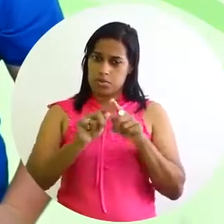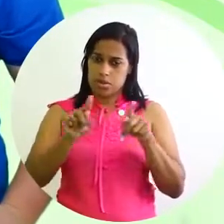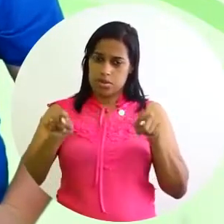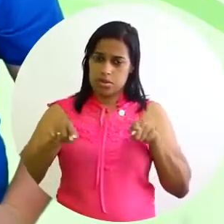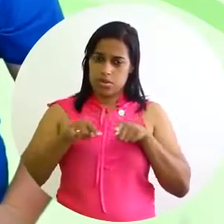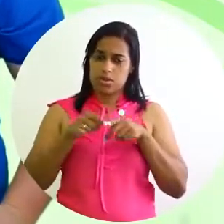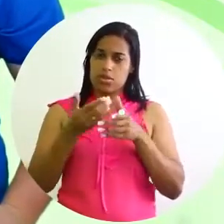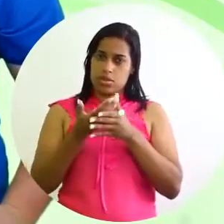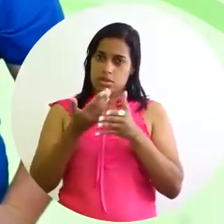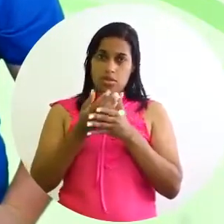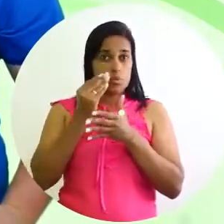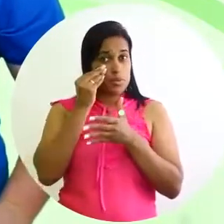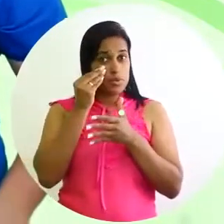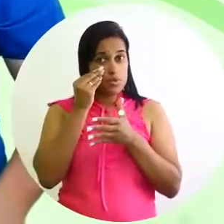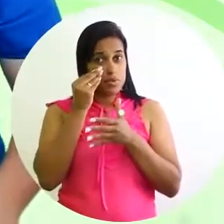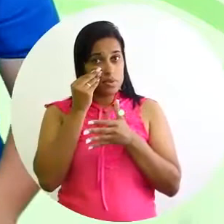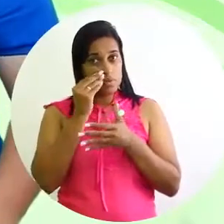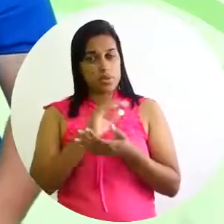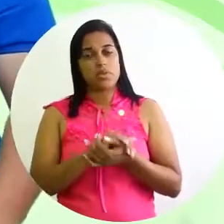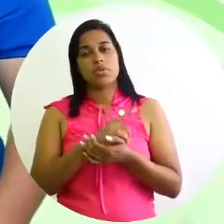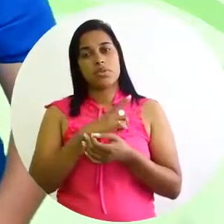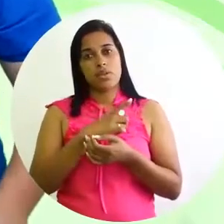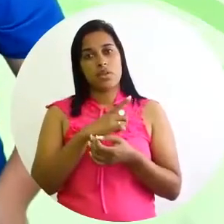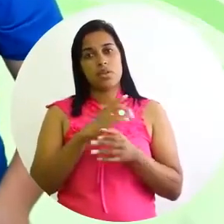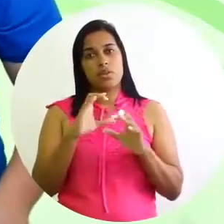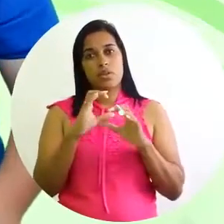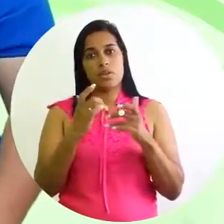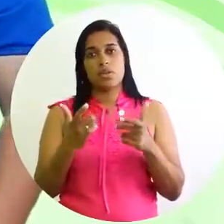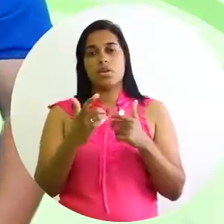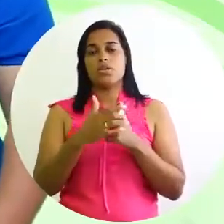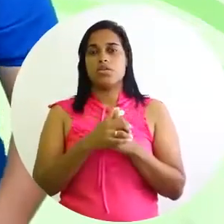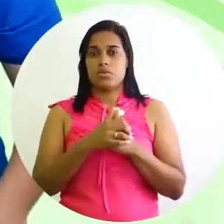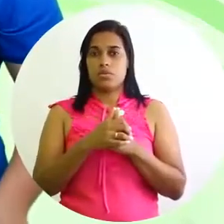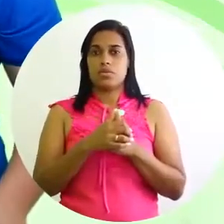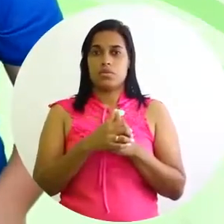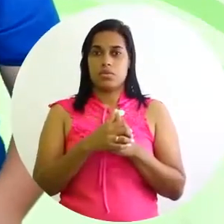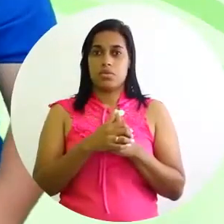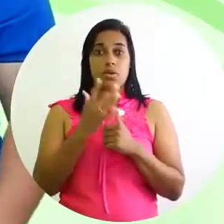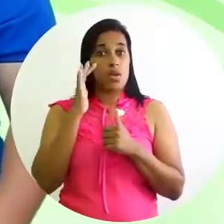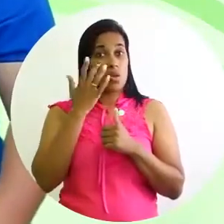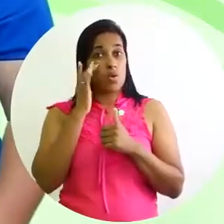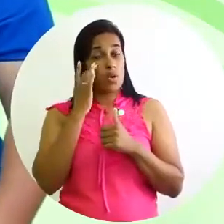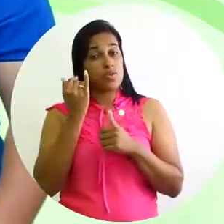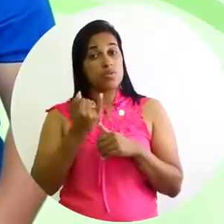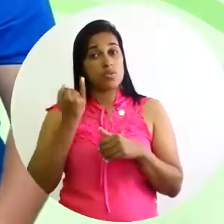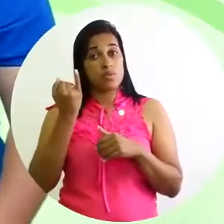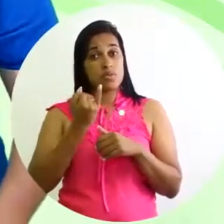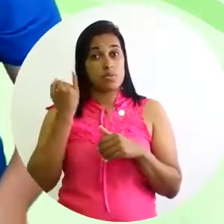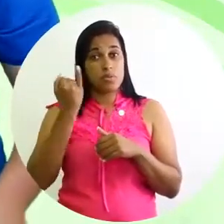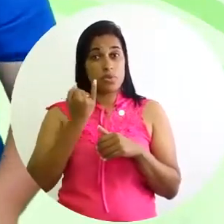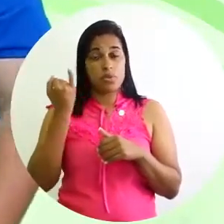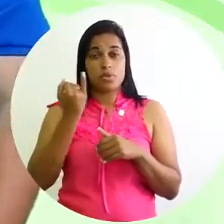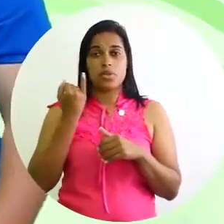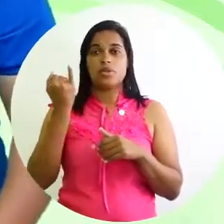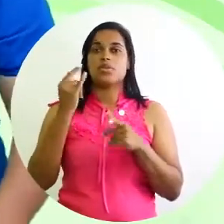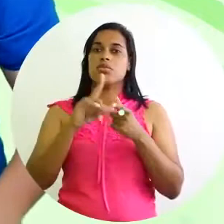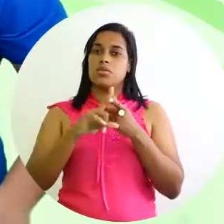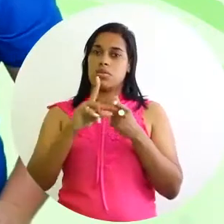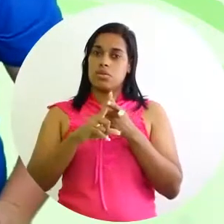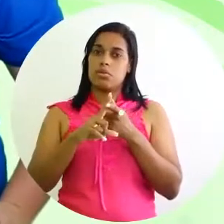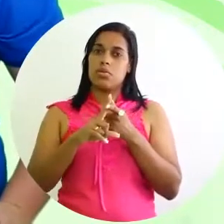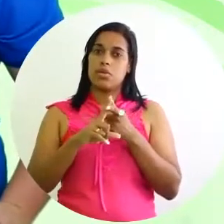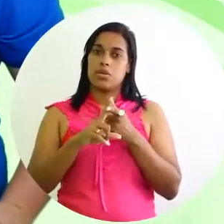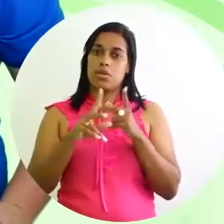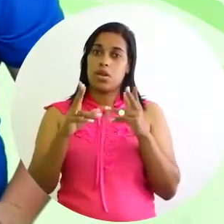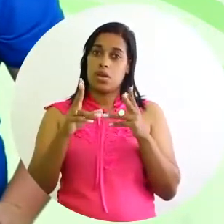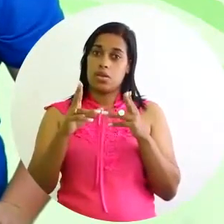na sala de aula, especificamente dentro da sala de aula? Tenho sim. Eu acho que é de grande importância, sim, como você